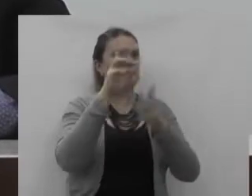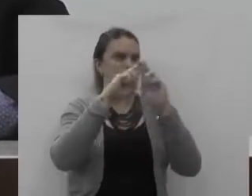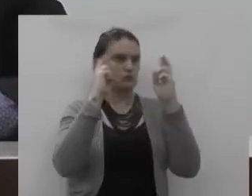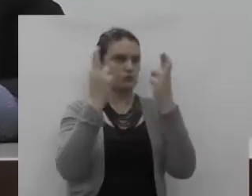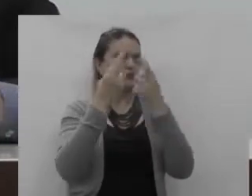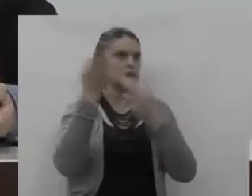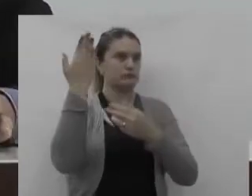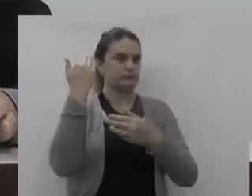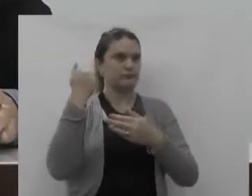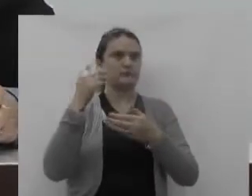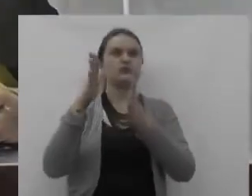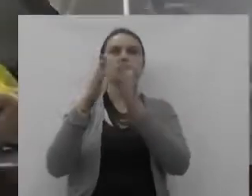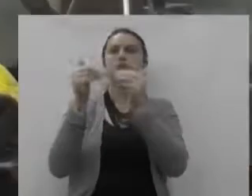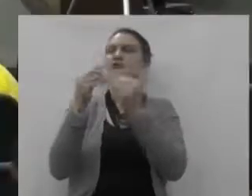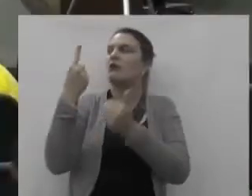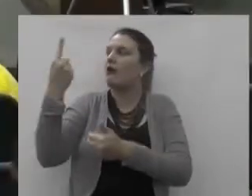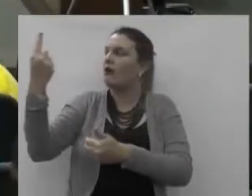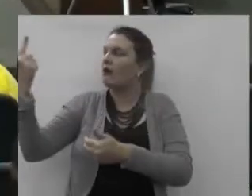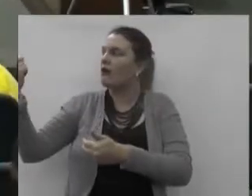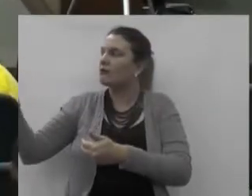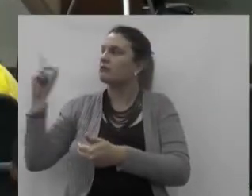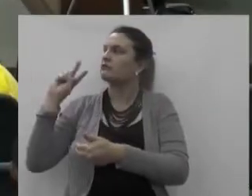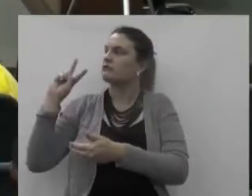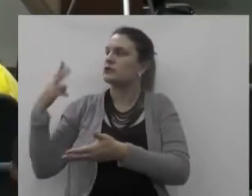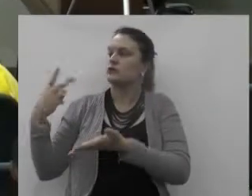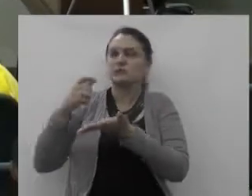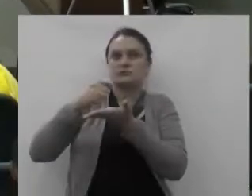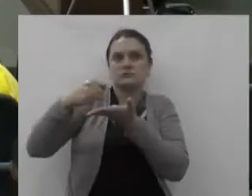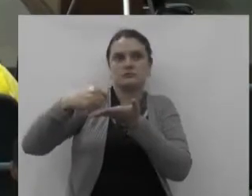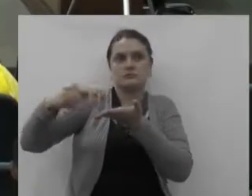apanhe as assinaturas.